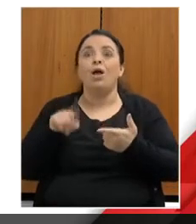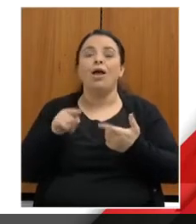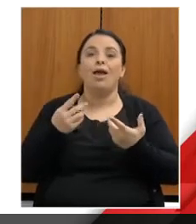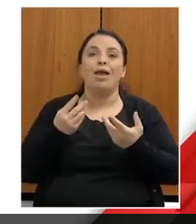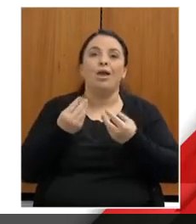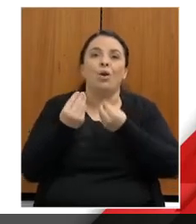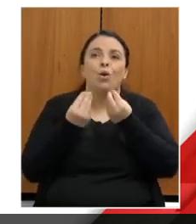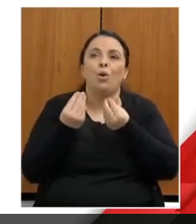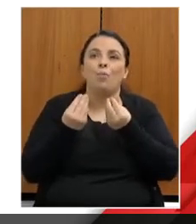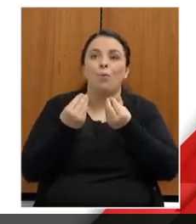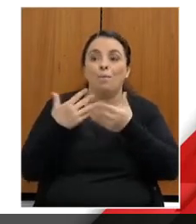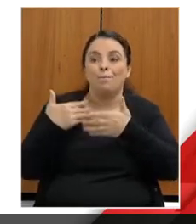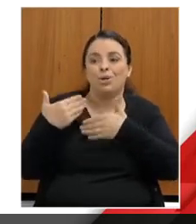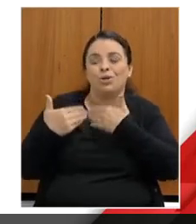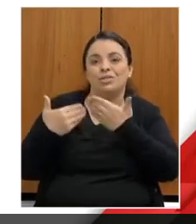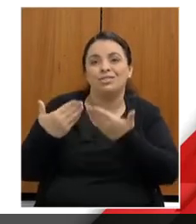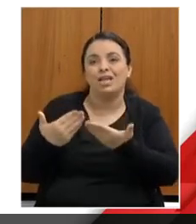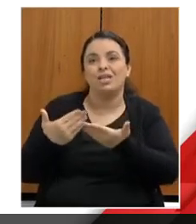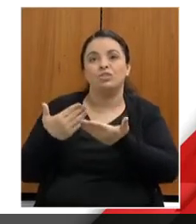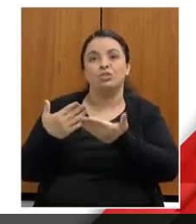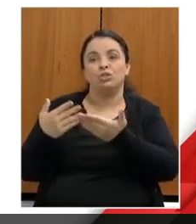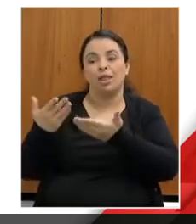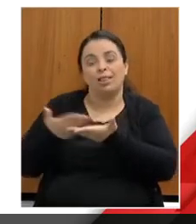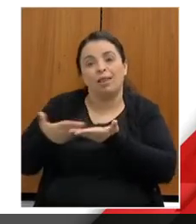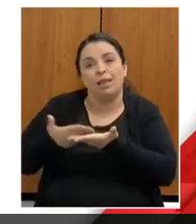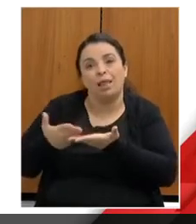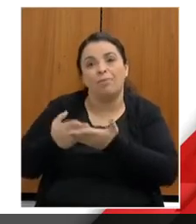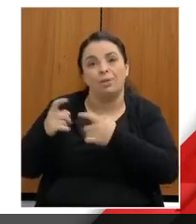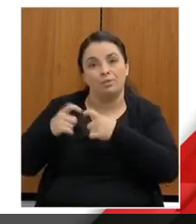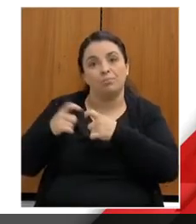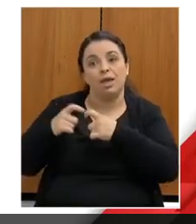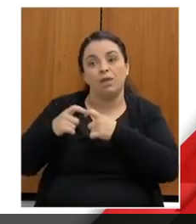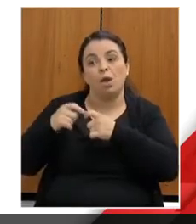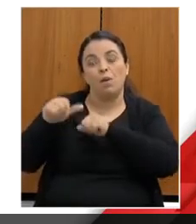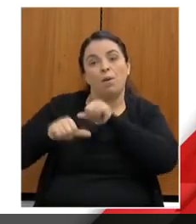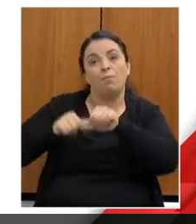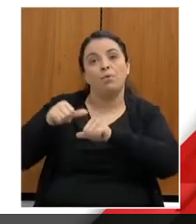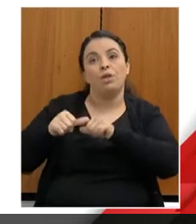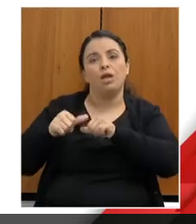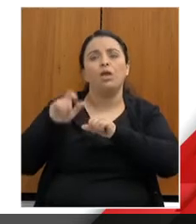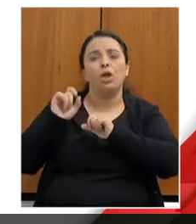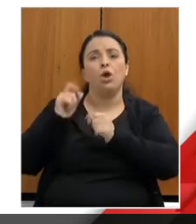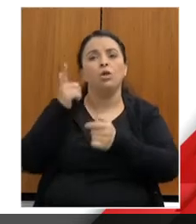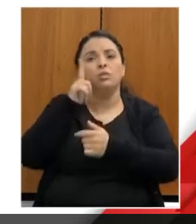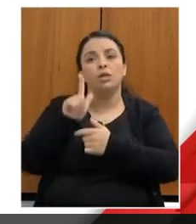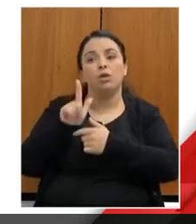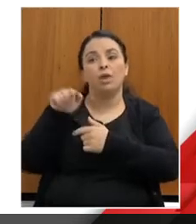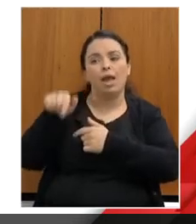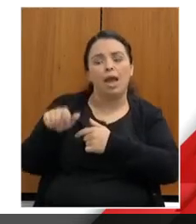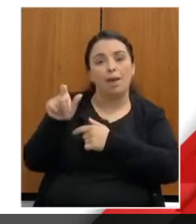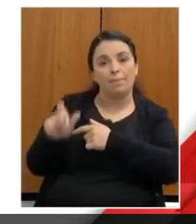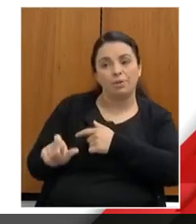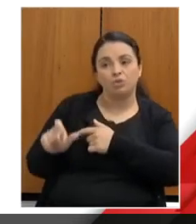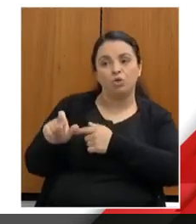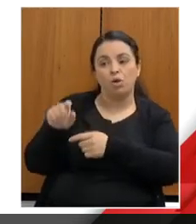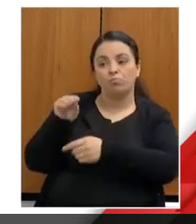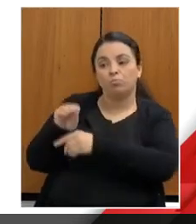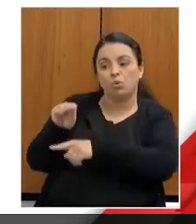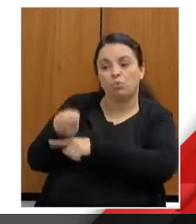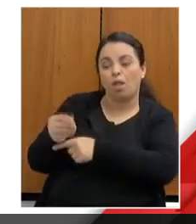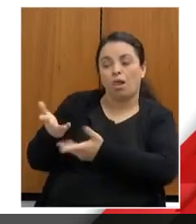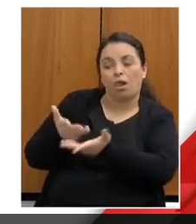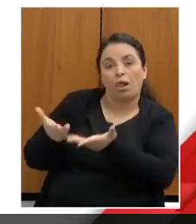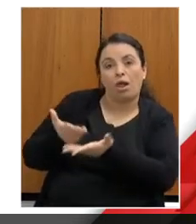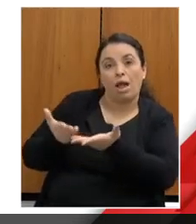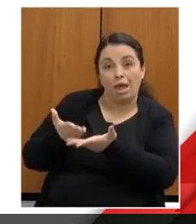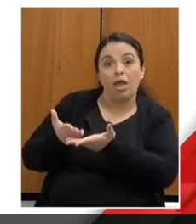assistencial de todo esse caminho em que se consegue o paciente iniciar e terminar um tratamento e